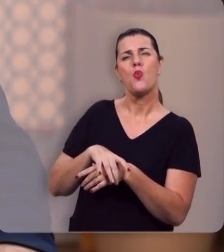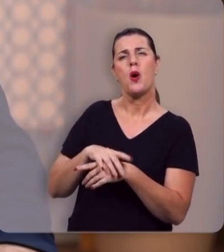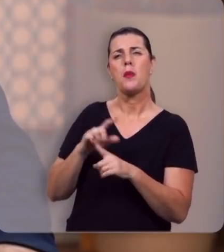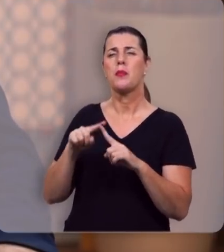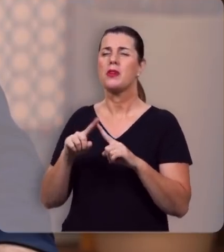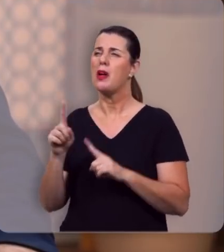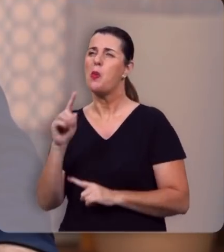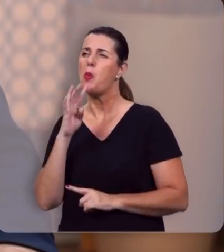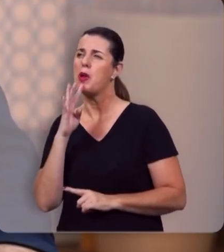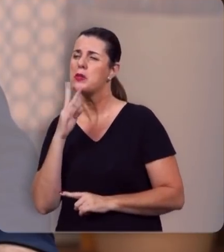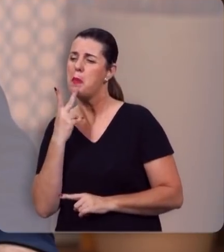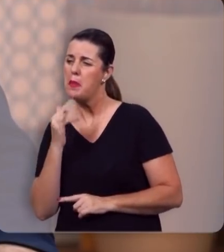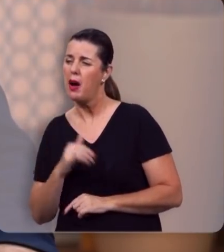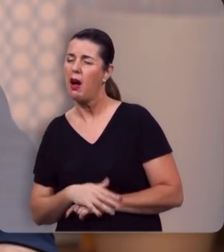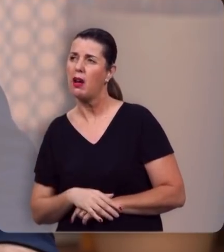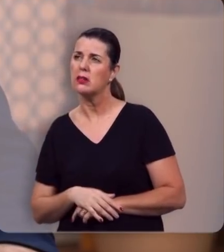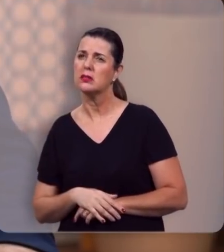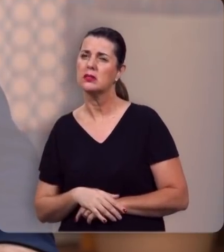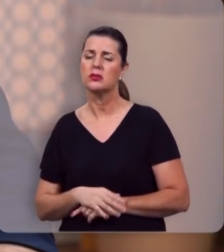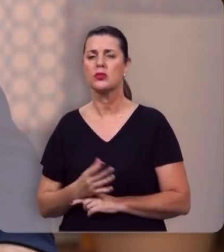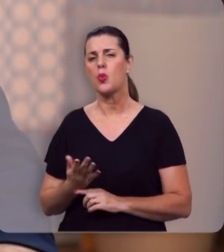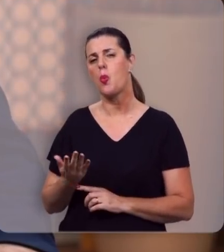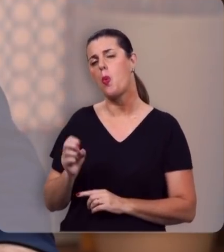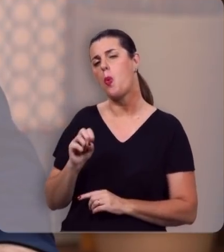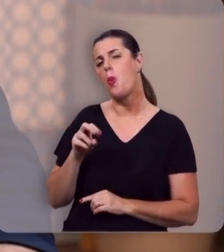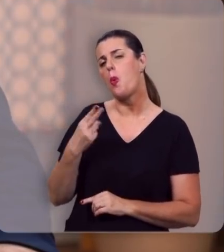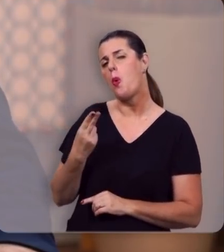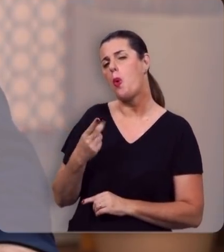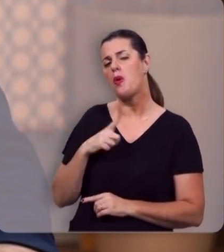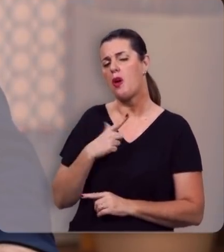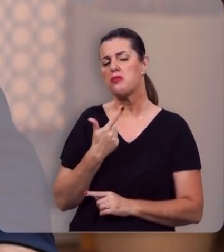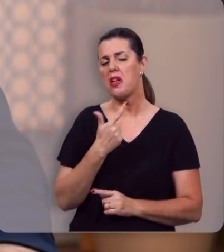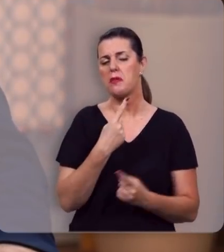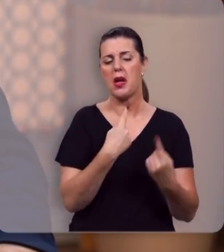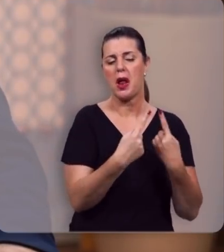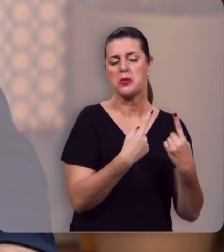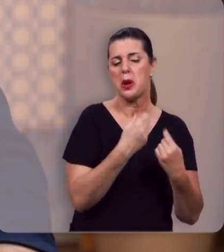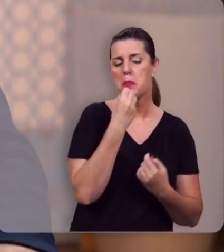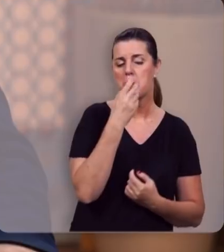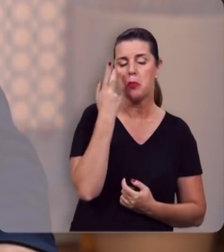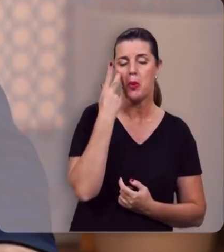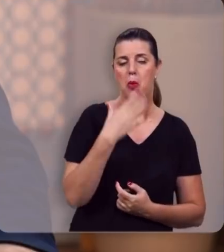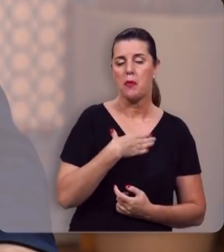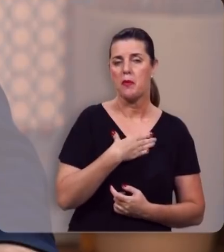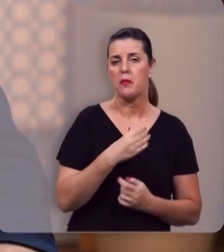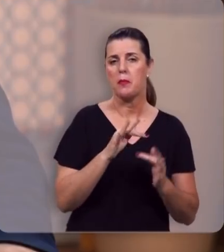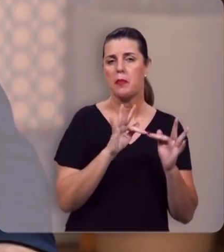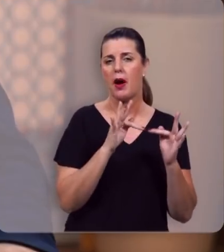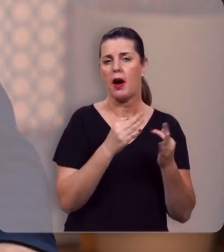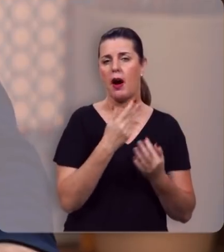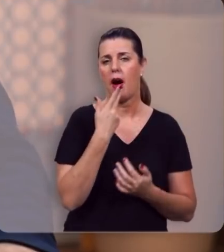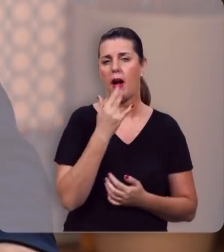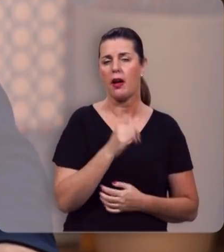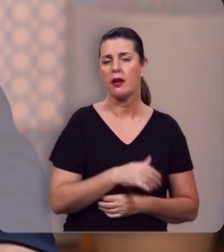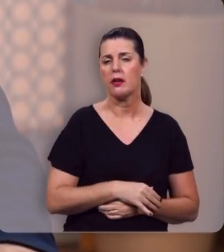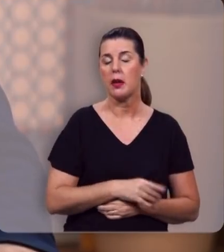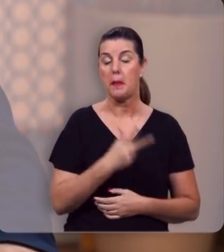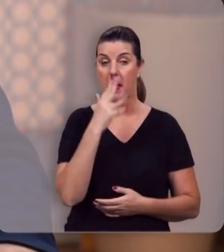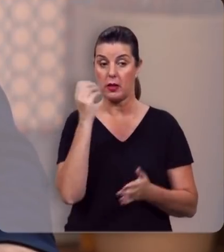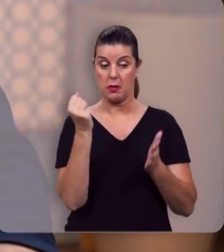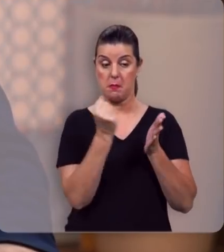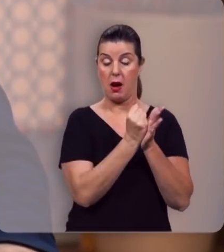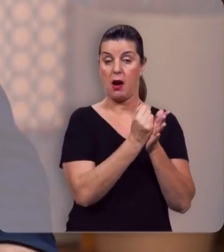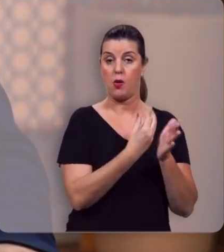conhecido seu pai, ou não tenha tido um bom relacionamento com seu pai, e isso seja uma marca na vida